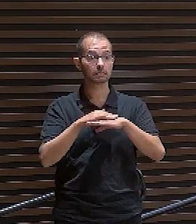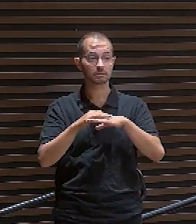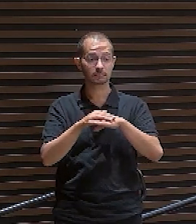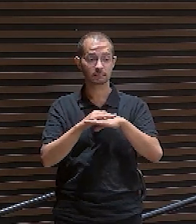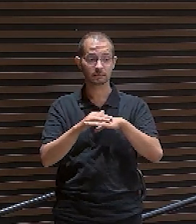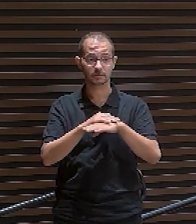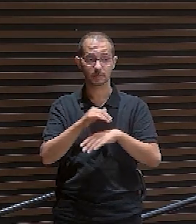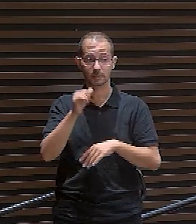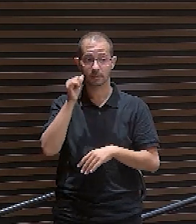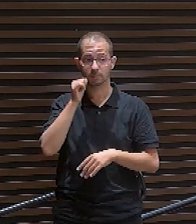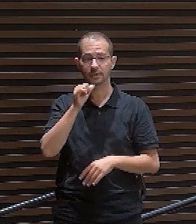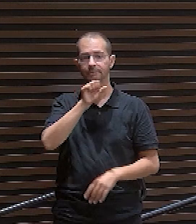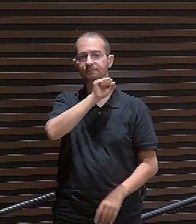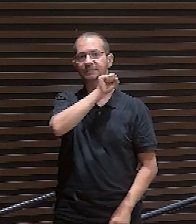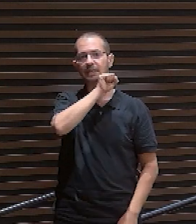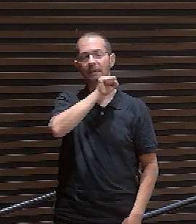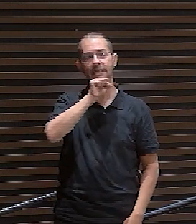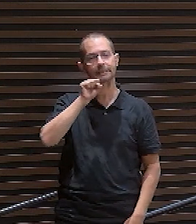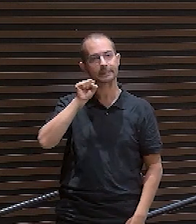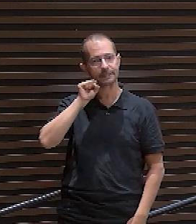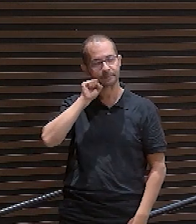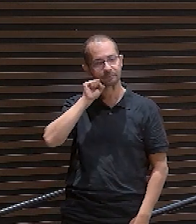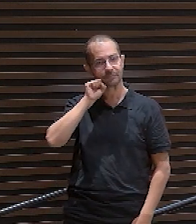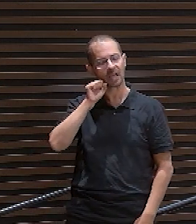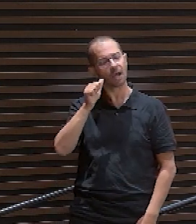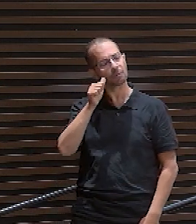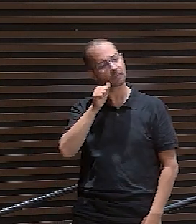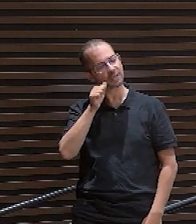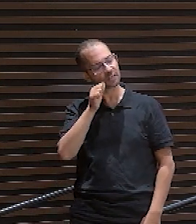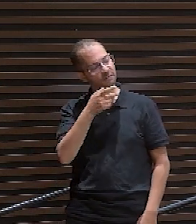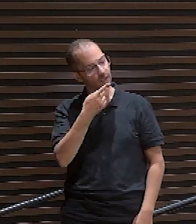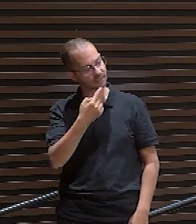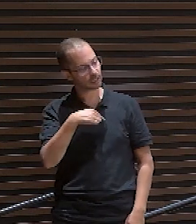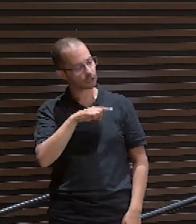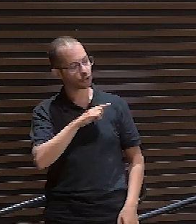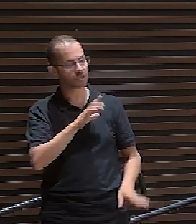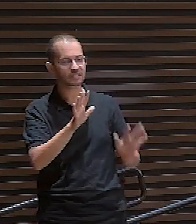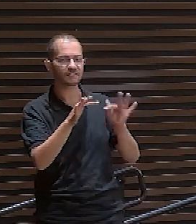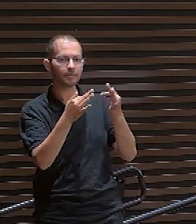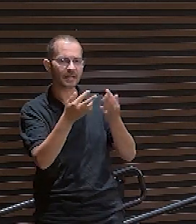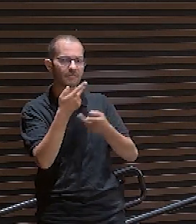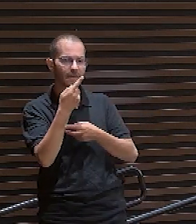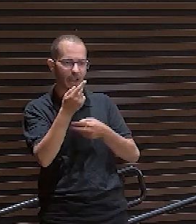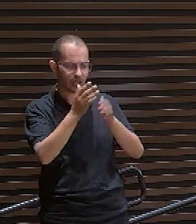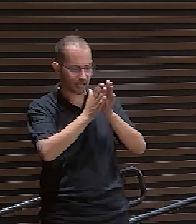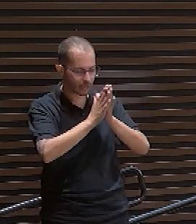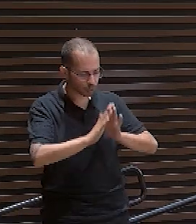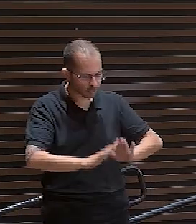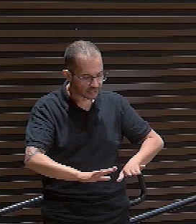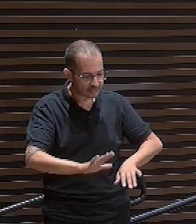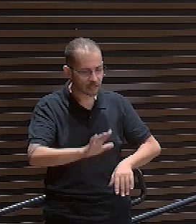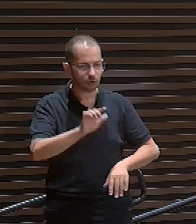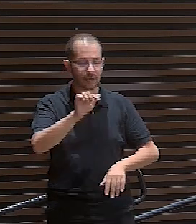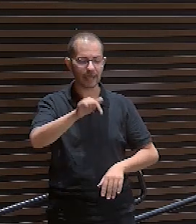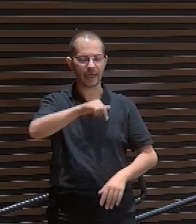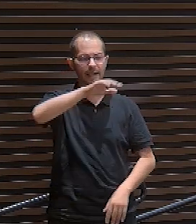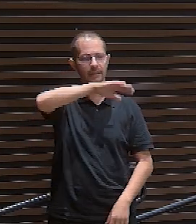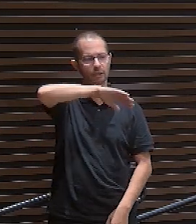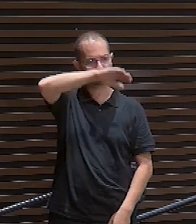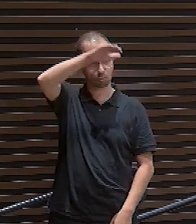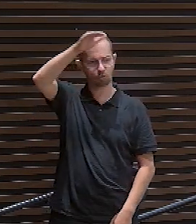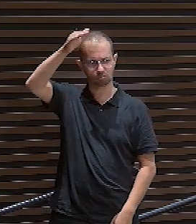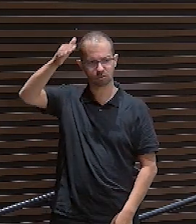quando ele disse, ela disse assim: olha, nossos pais dizem que a adoração é aqui no Monte